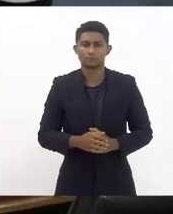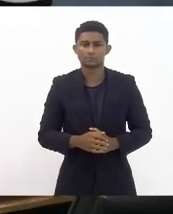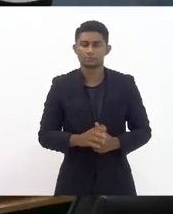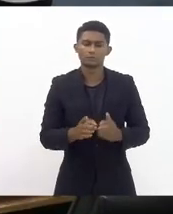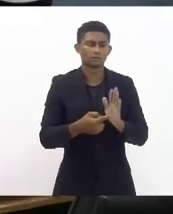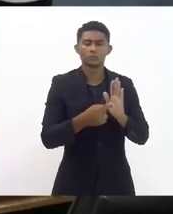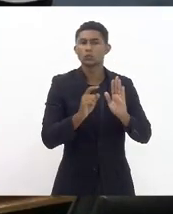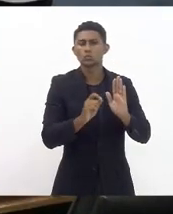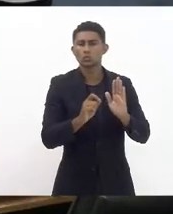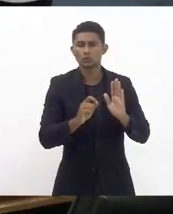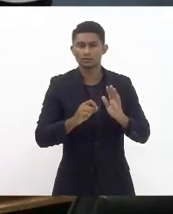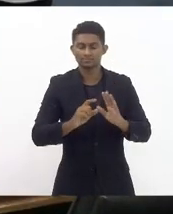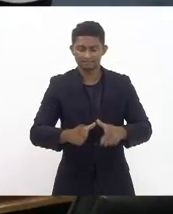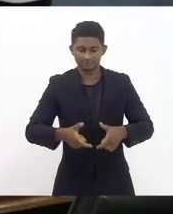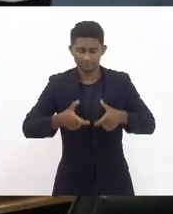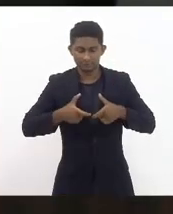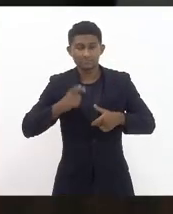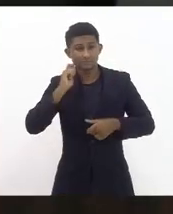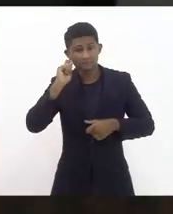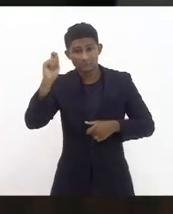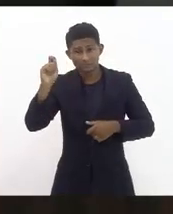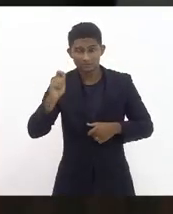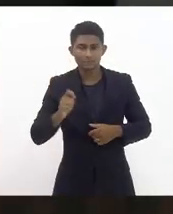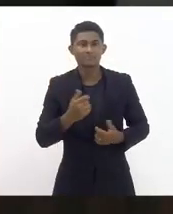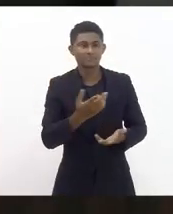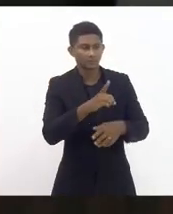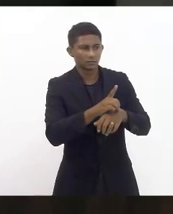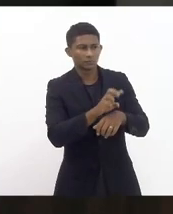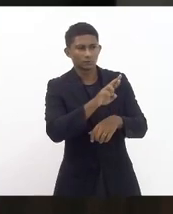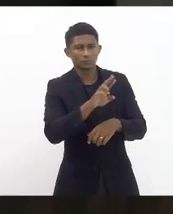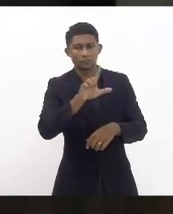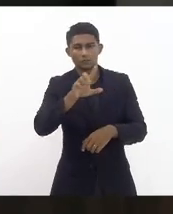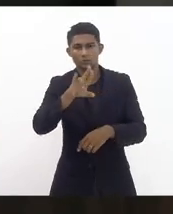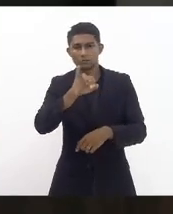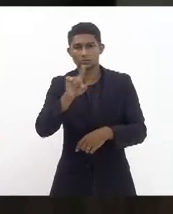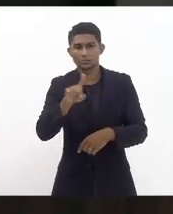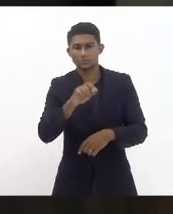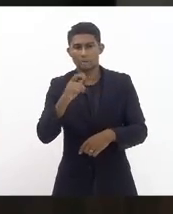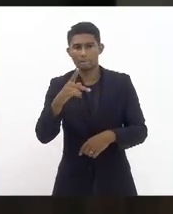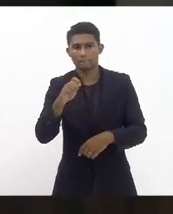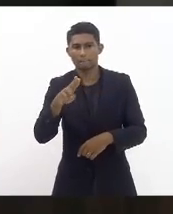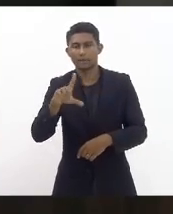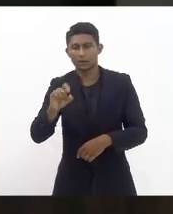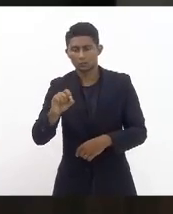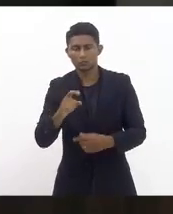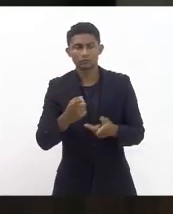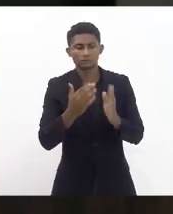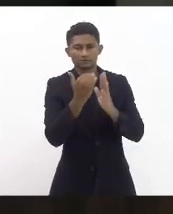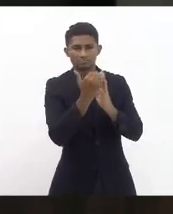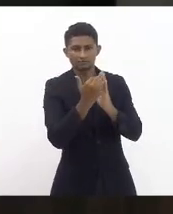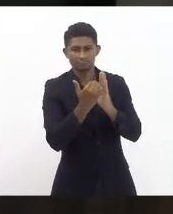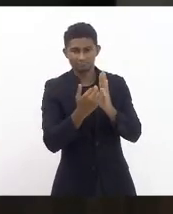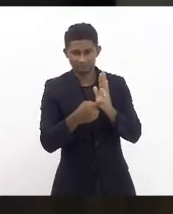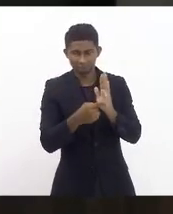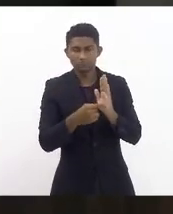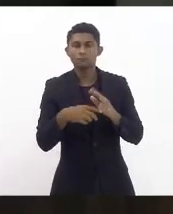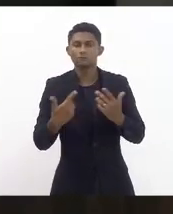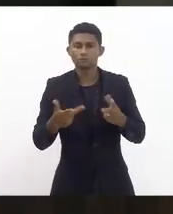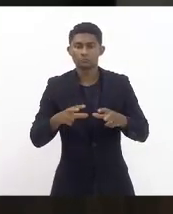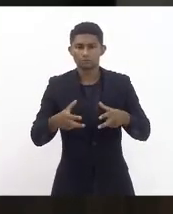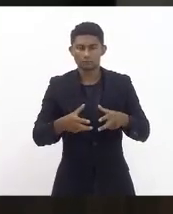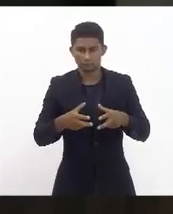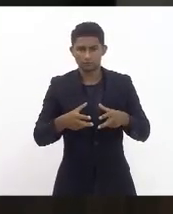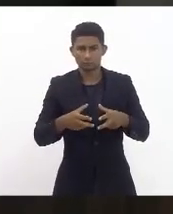Que concede a medalha Tiradentes ao doutor Luiz Paulo Tosh Coimbra, parecer da Comissão de Normas Internas. Proposição externa favorável, relator deputado